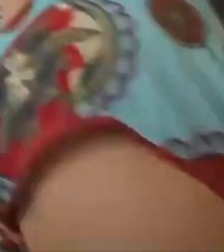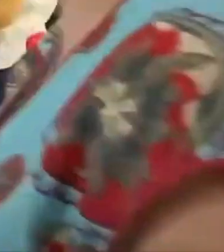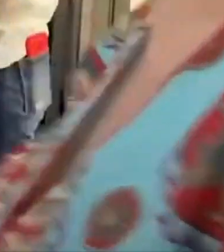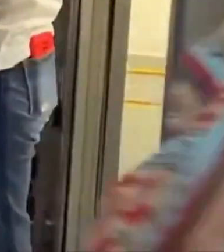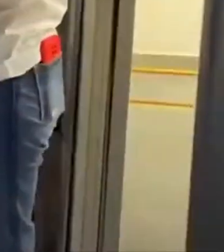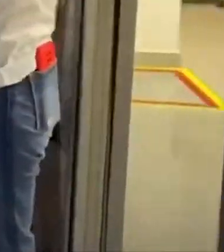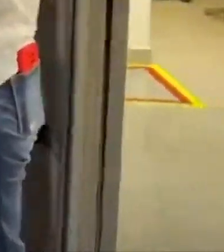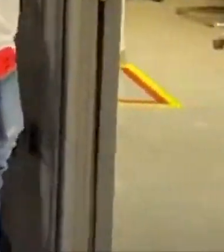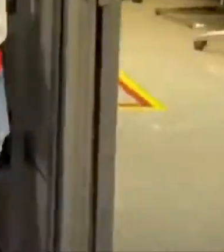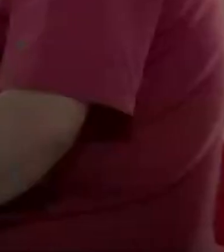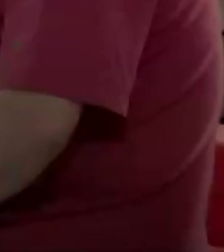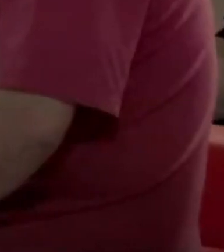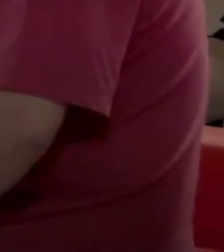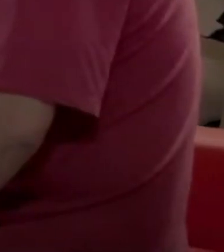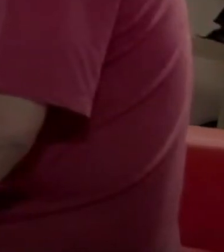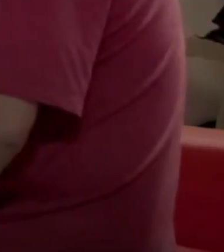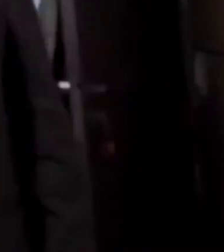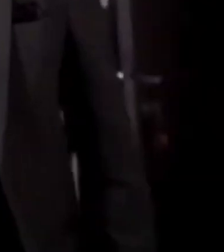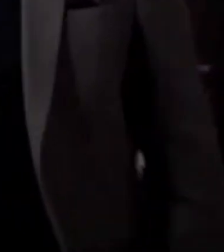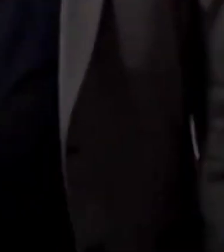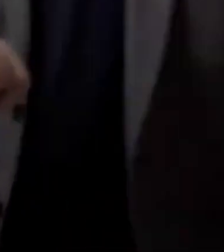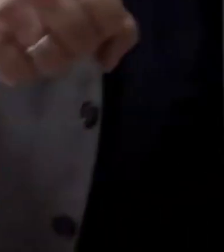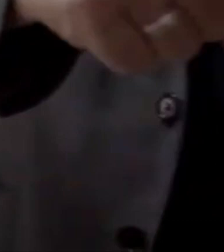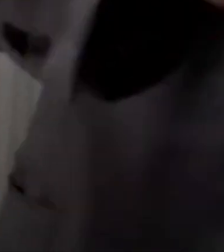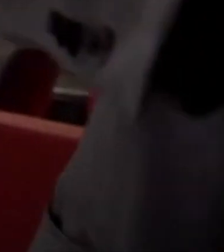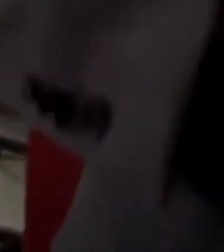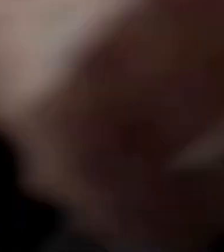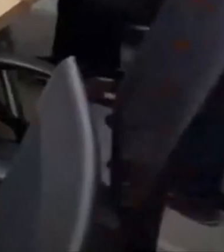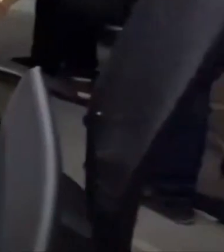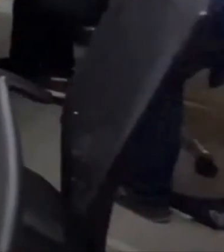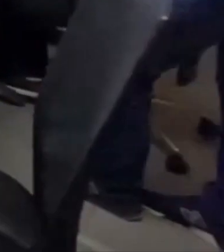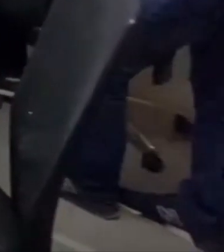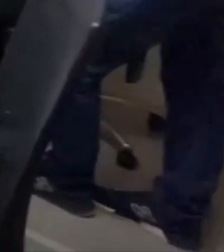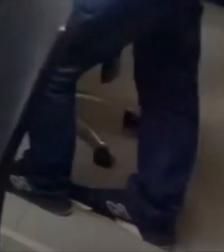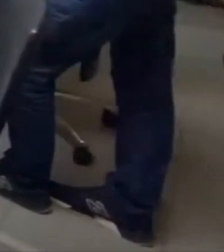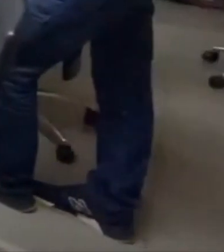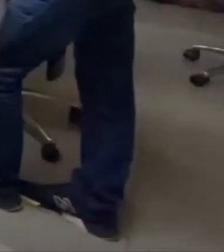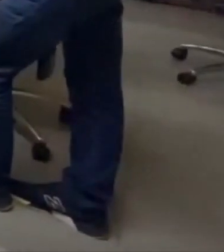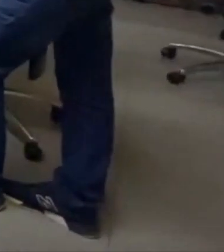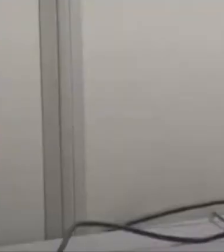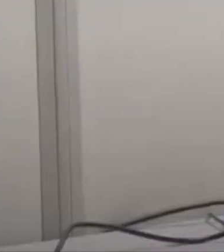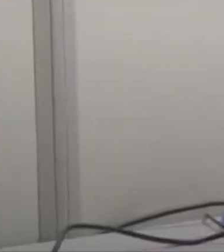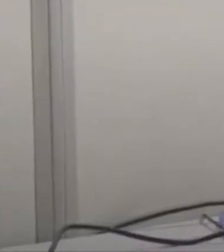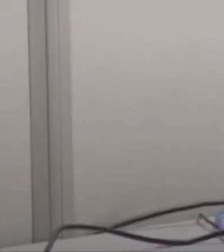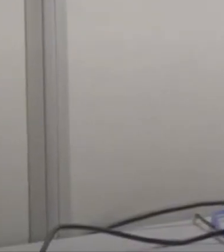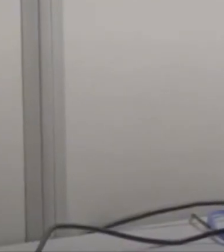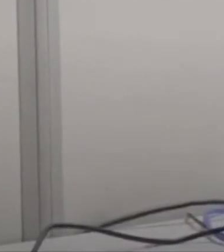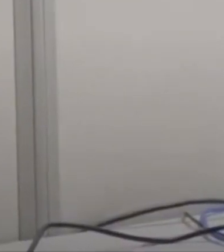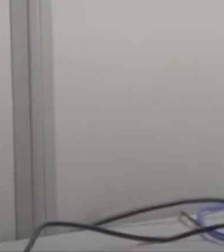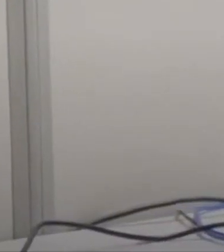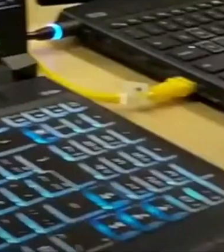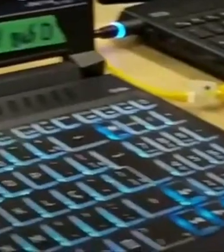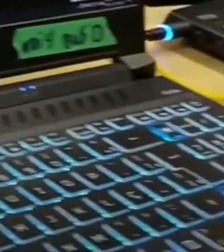Queridos companheiros e queridas companheiras do Brasil que estão nos assistindo